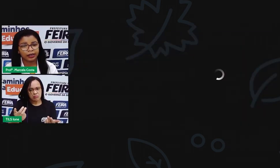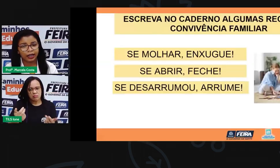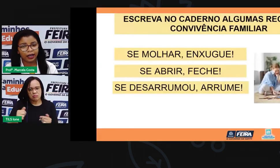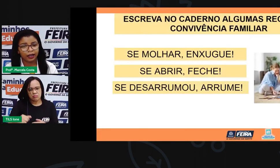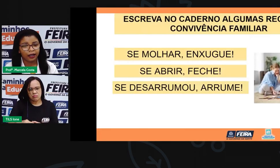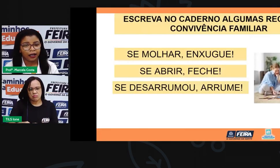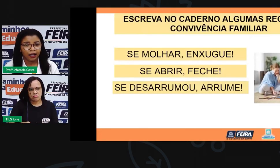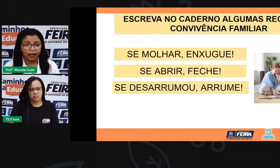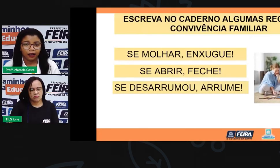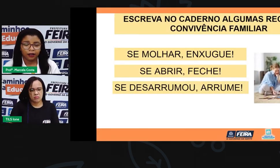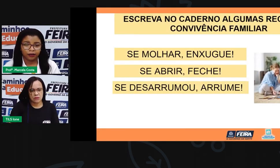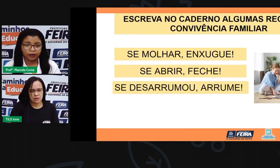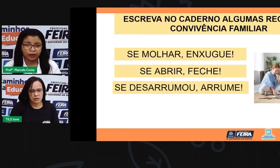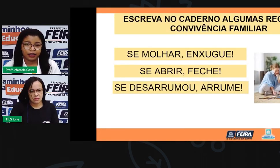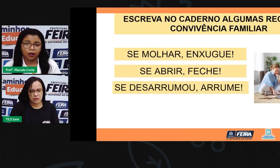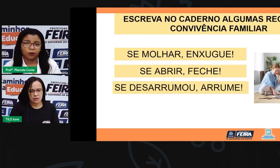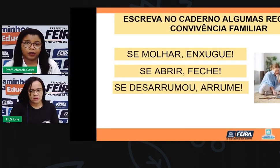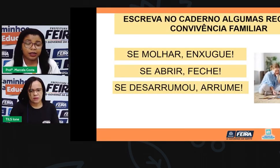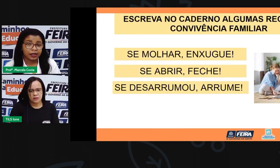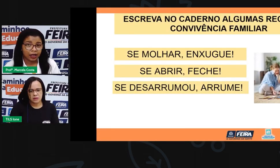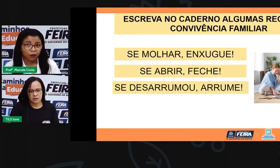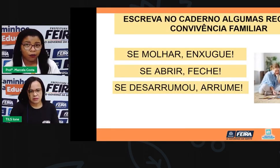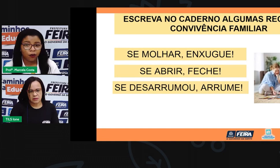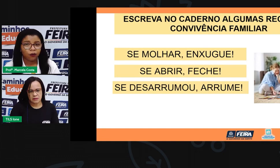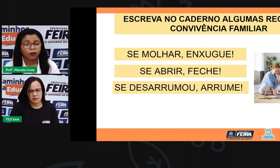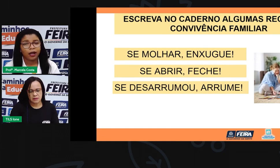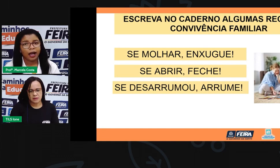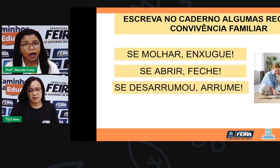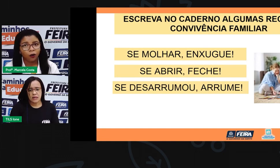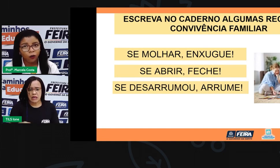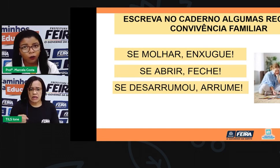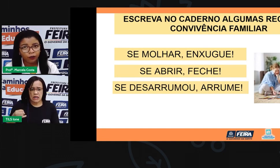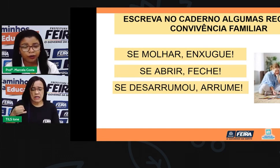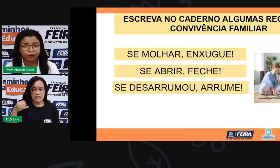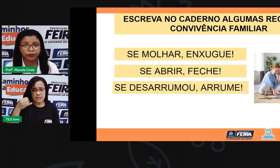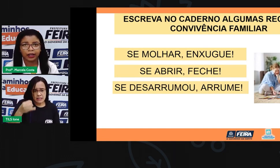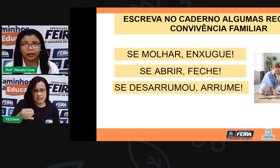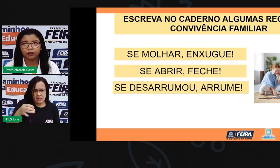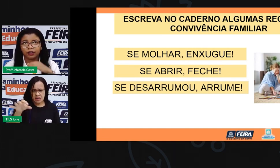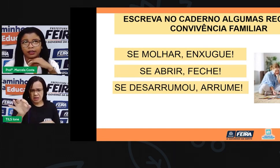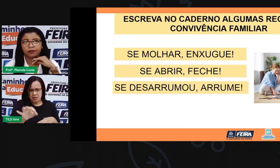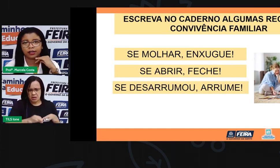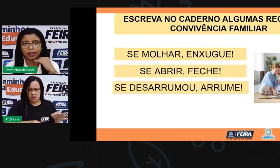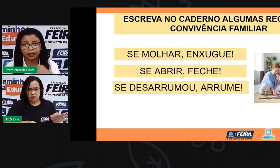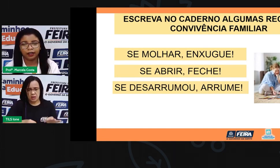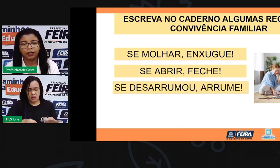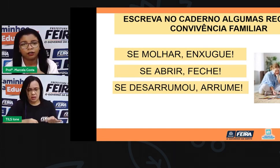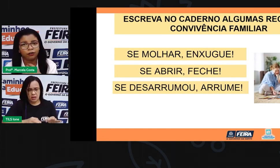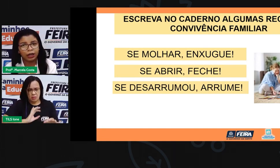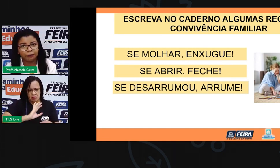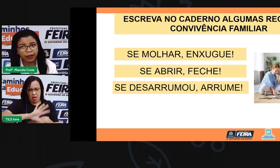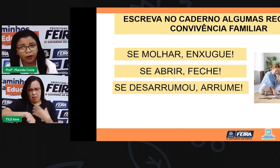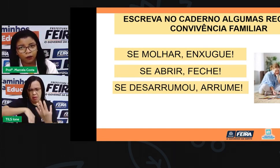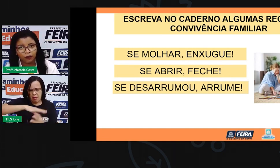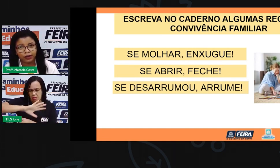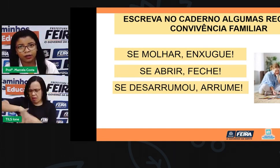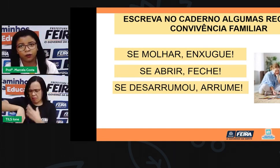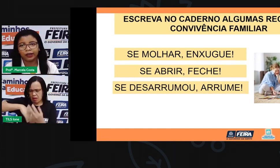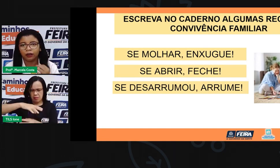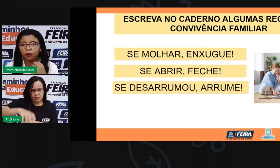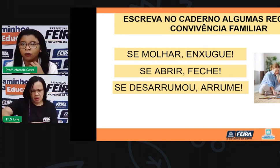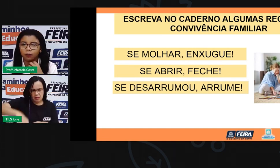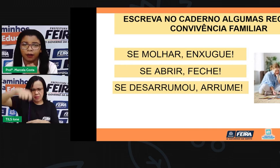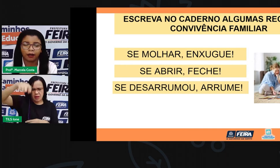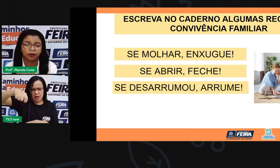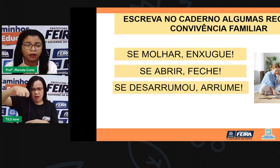se desce, se desarmou, arrume. Então, se você pegar uma roupa